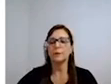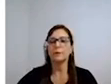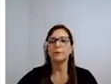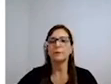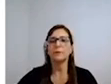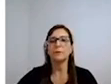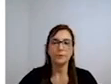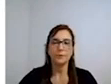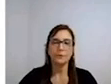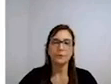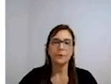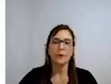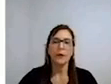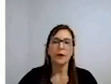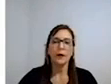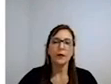interna.